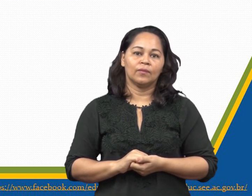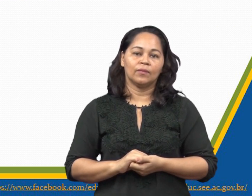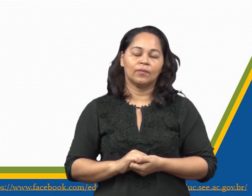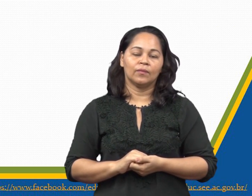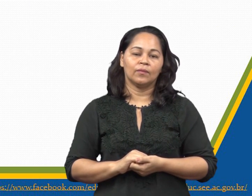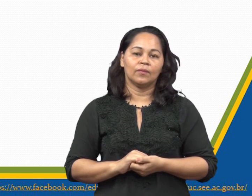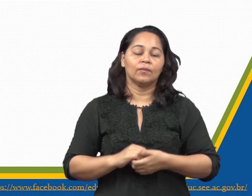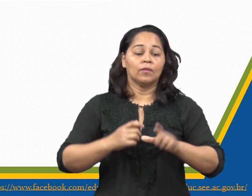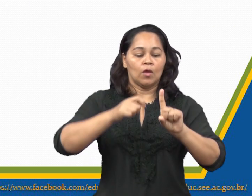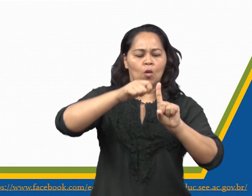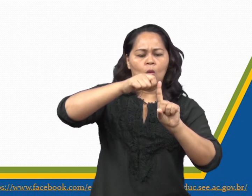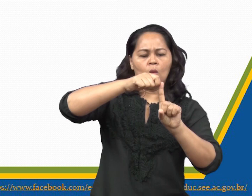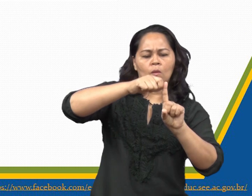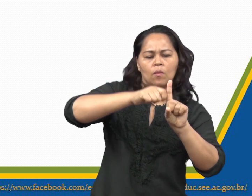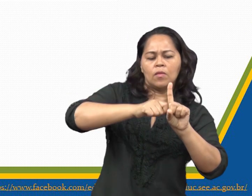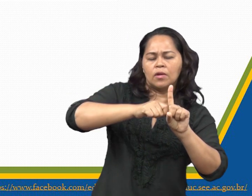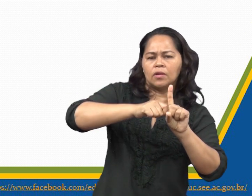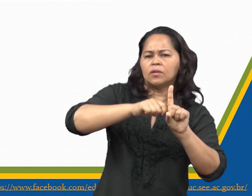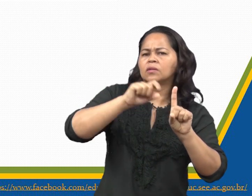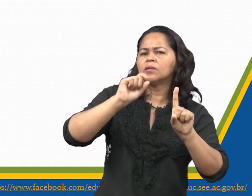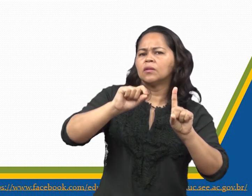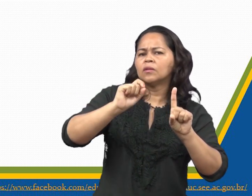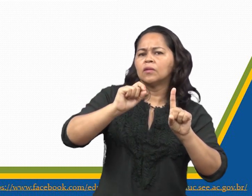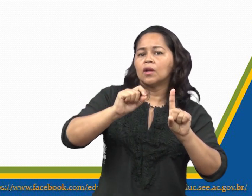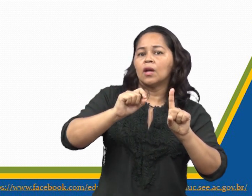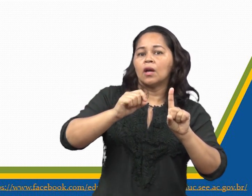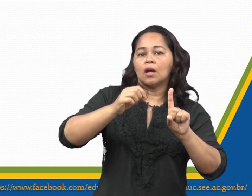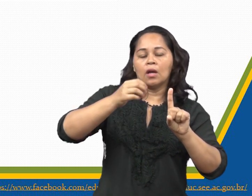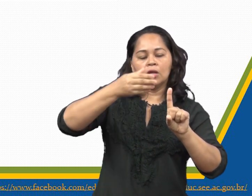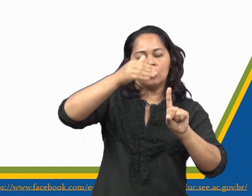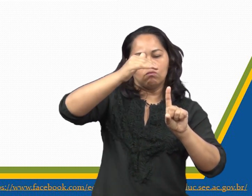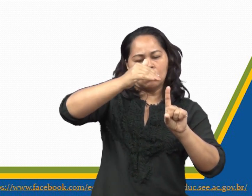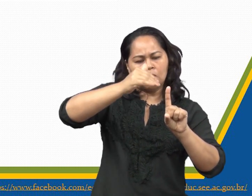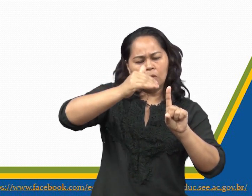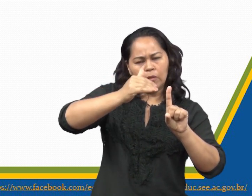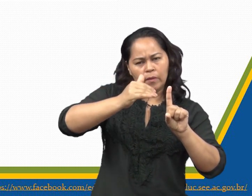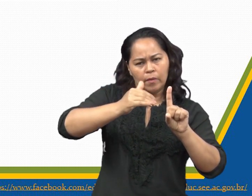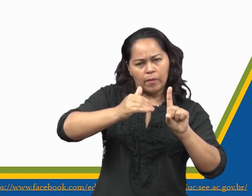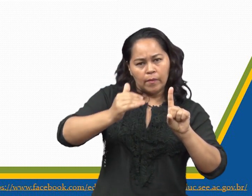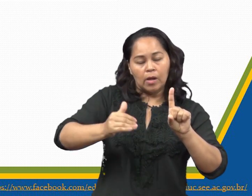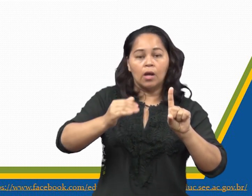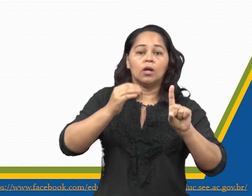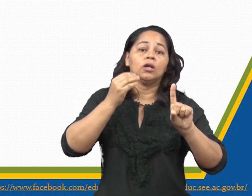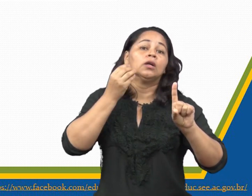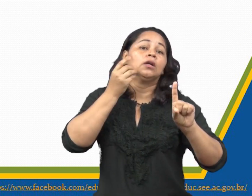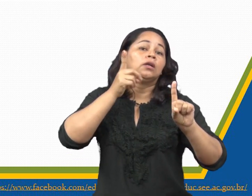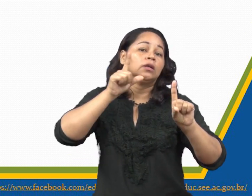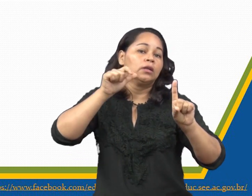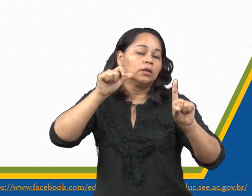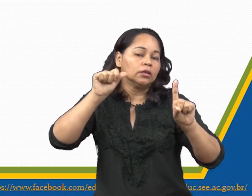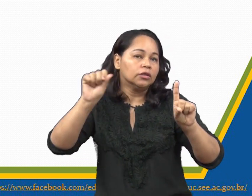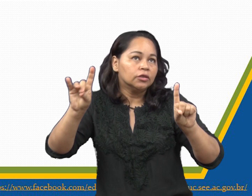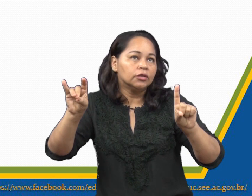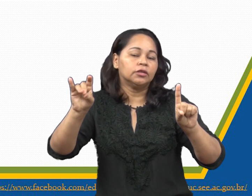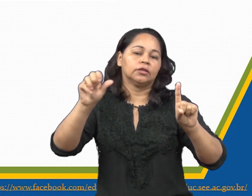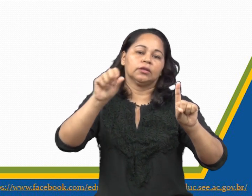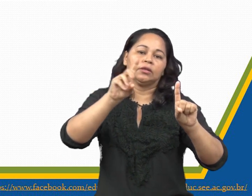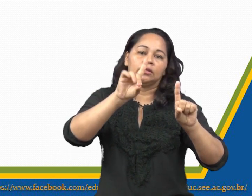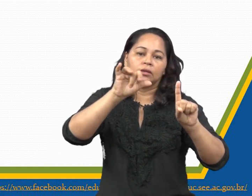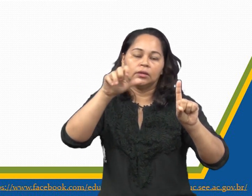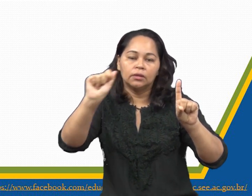O mês é o intervalo de tempo correspondente a determinado número de dias. Os meses de